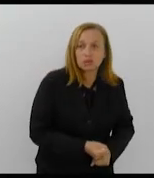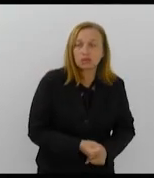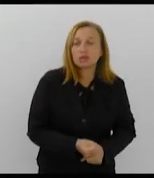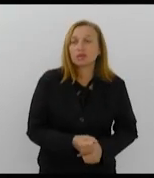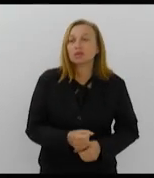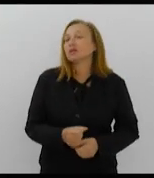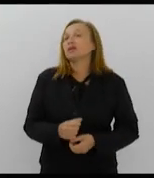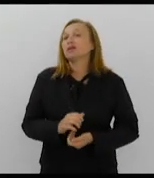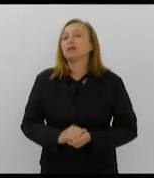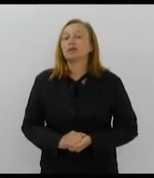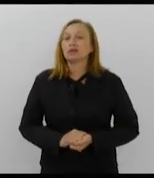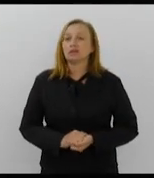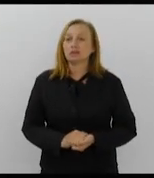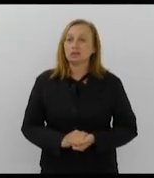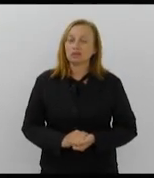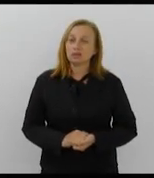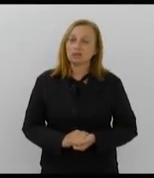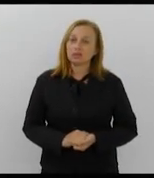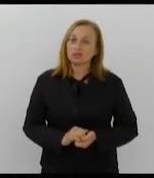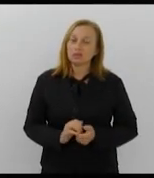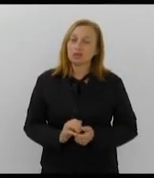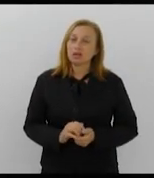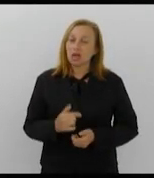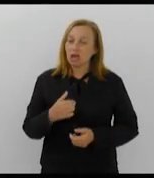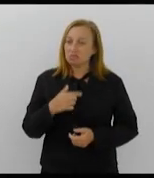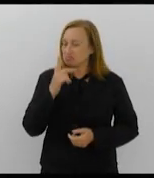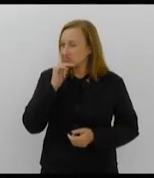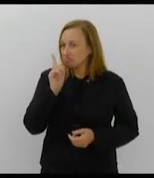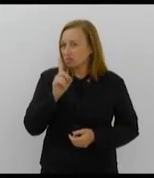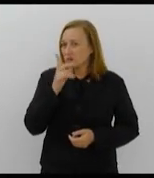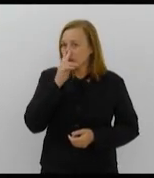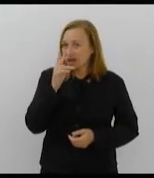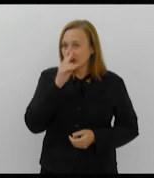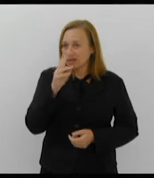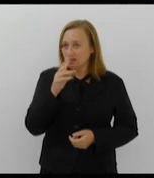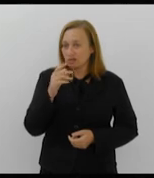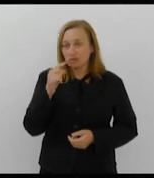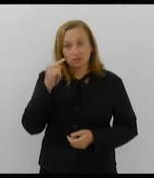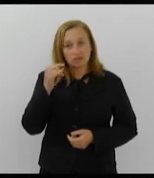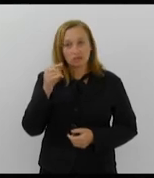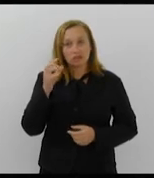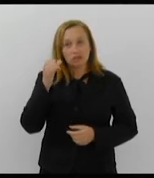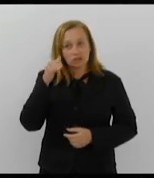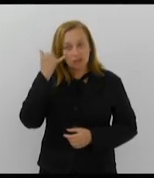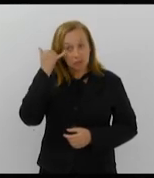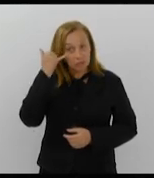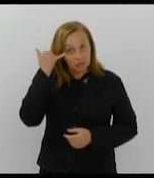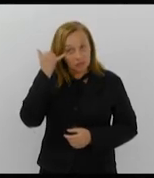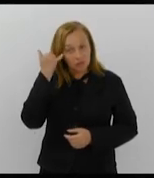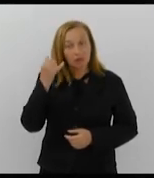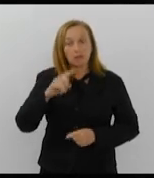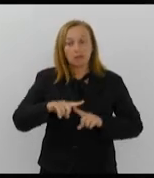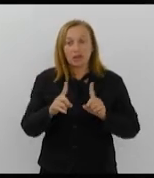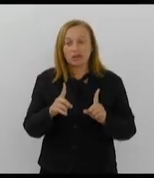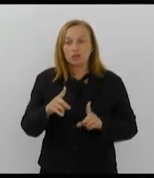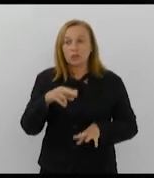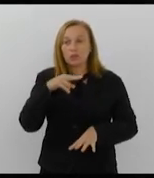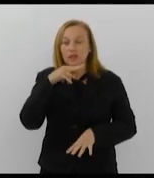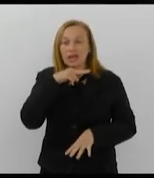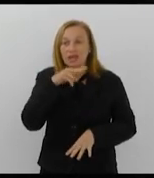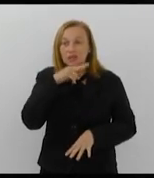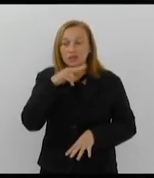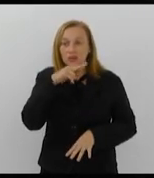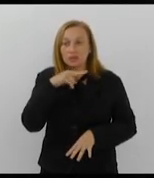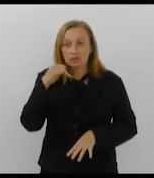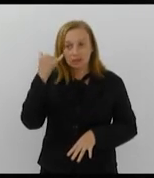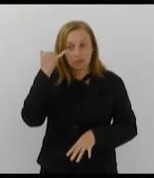e eu não pareço japonês, mas eu sou neto de japonês. Neto de japonês com espanhol, e com uma